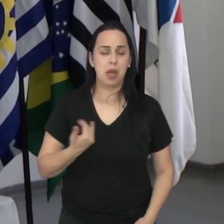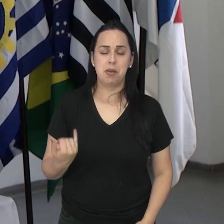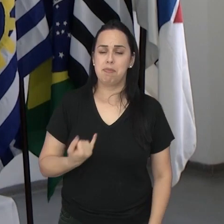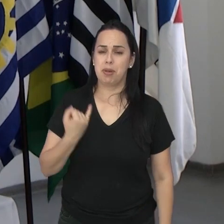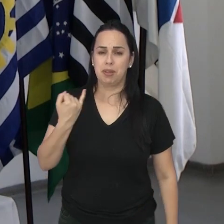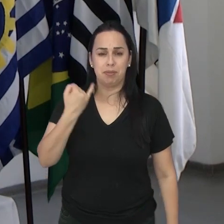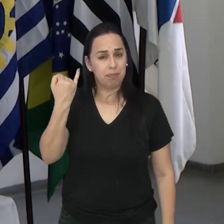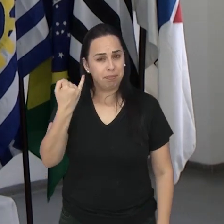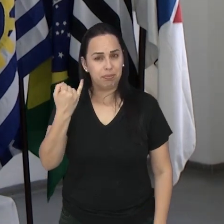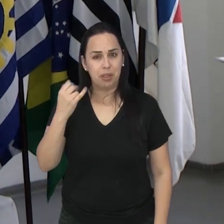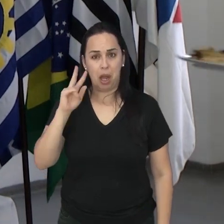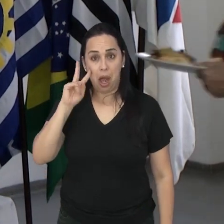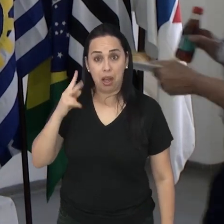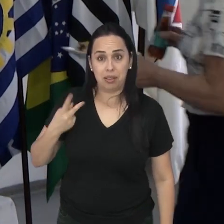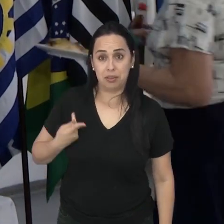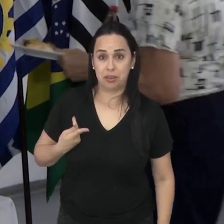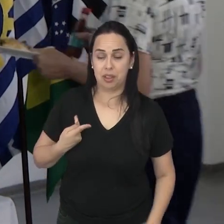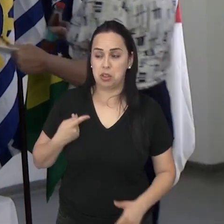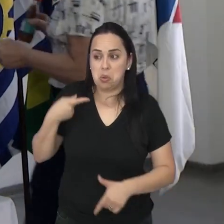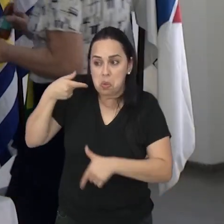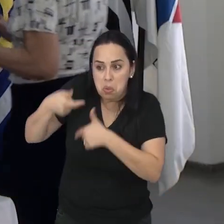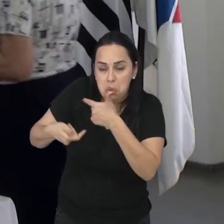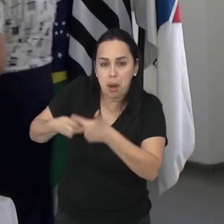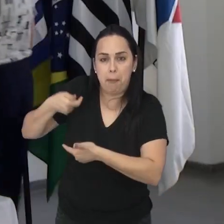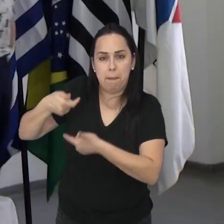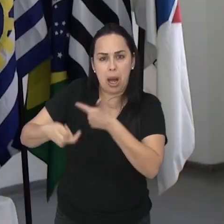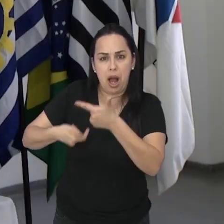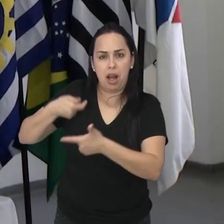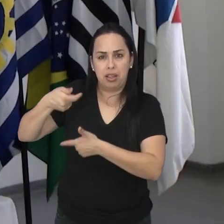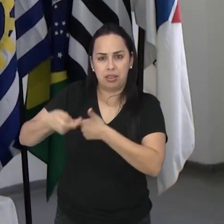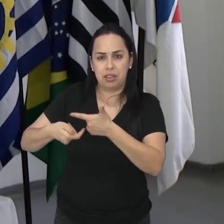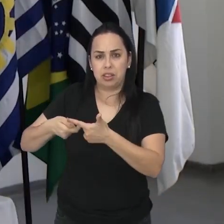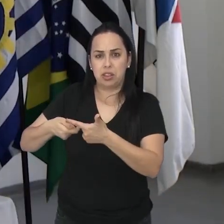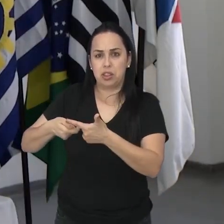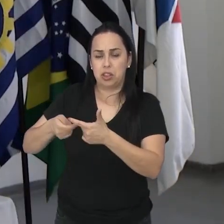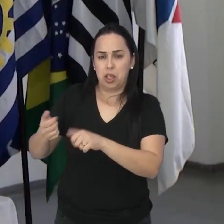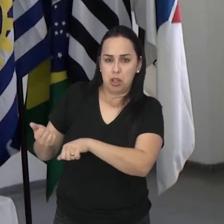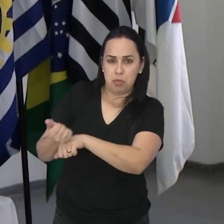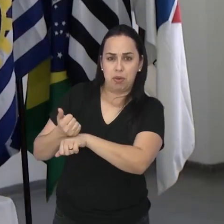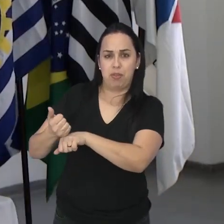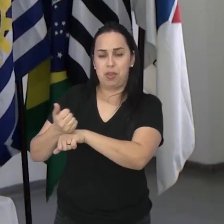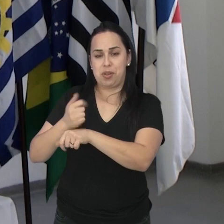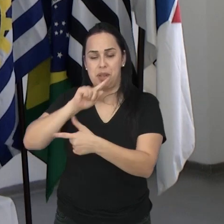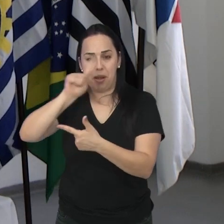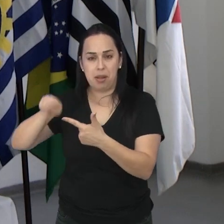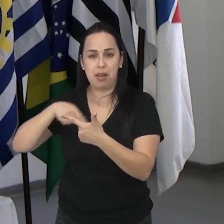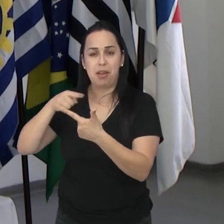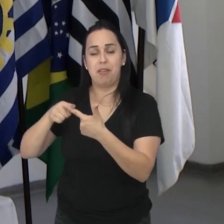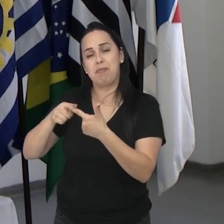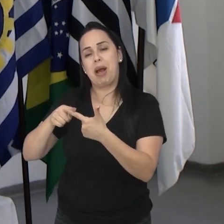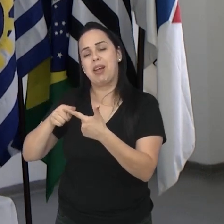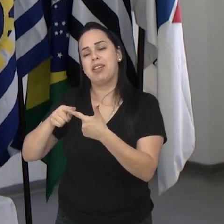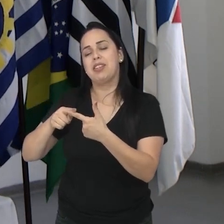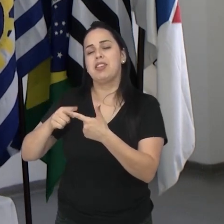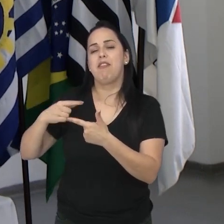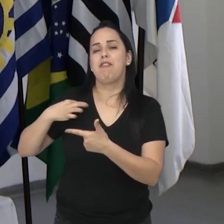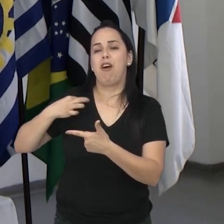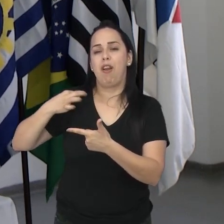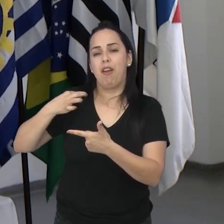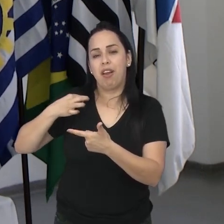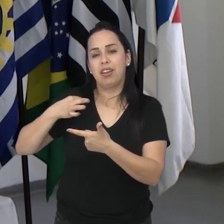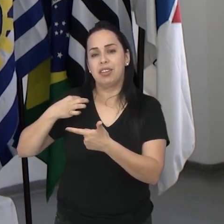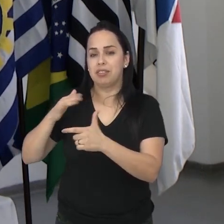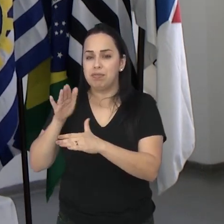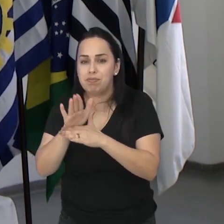homenagem, o reconhecimento, de todo o trabalho que os profissionais e voluntários da ACM fazem,